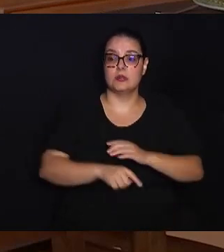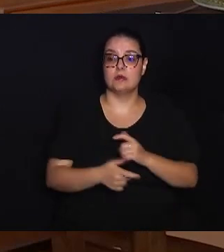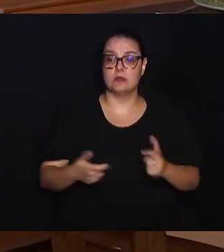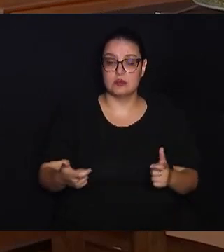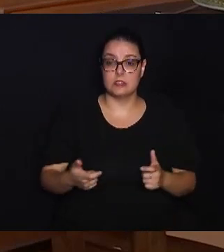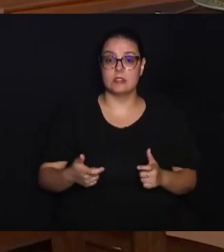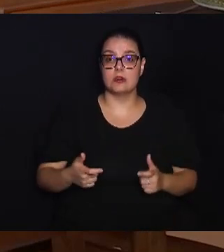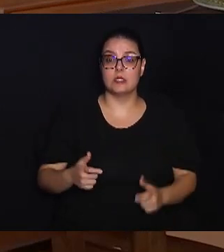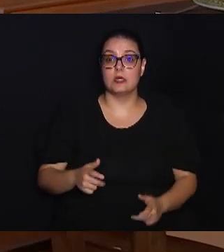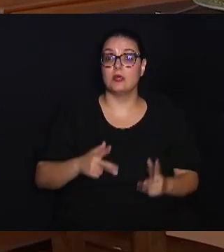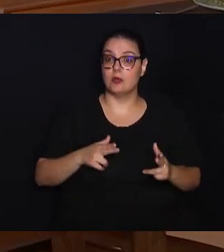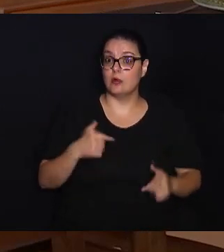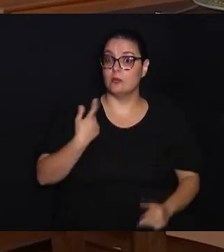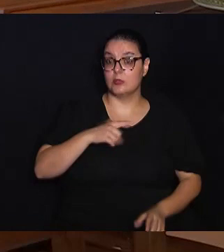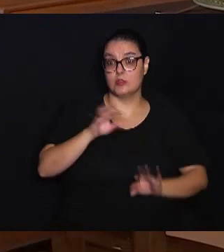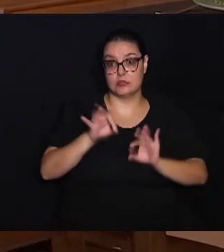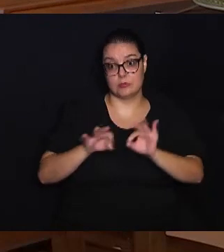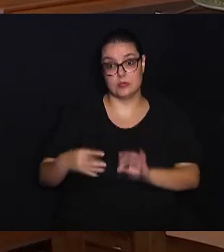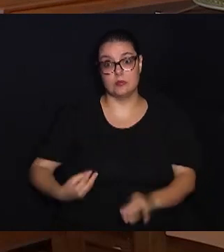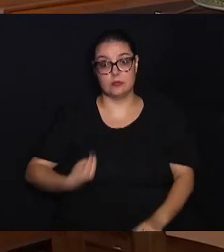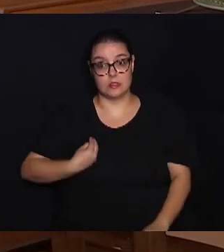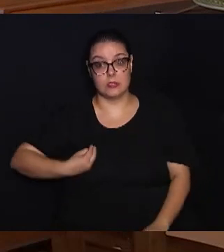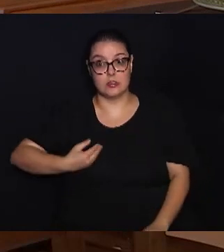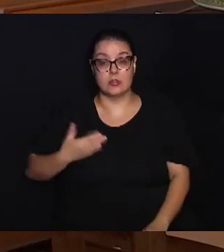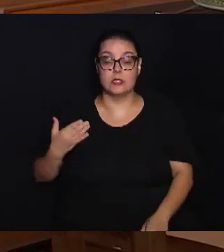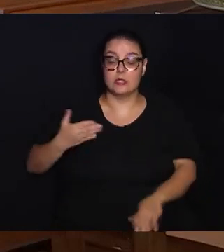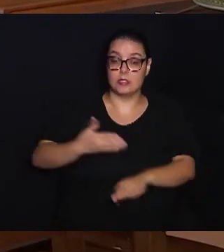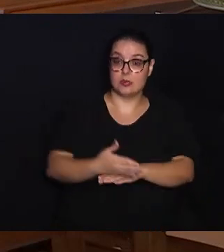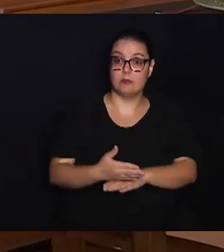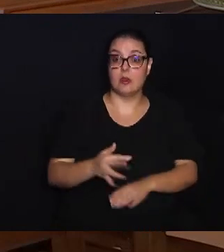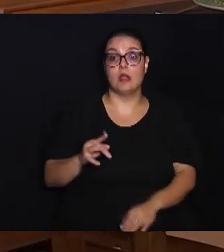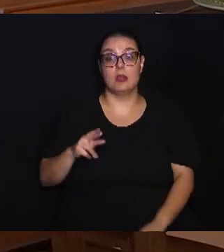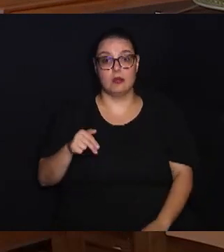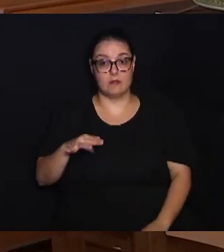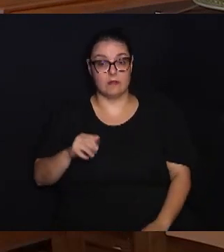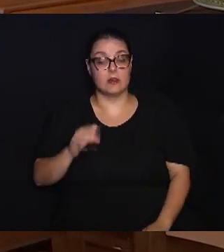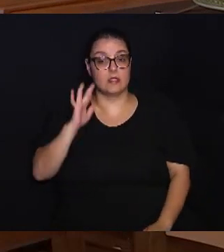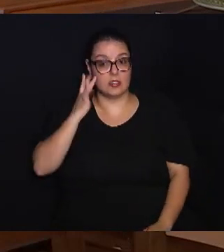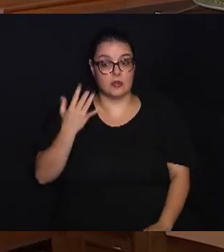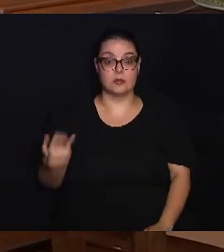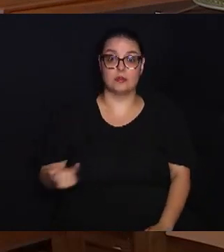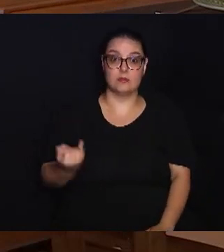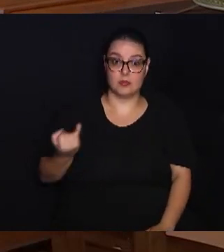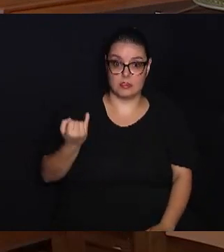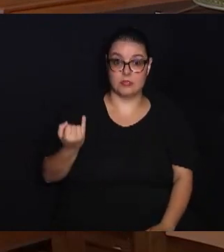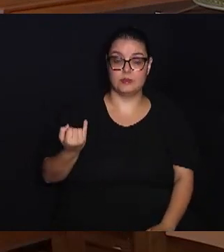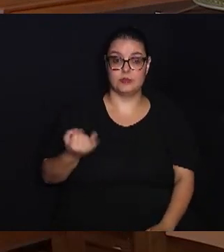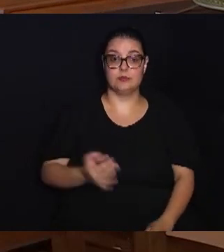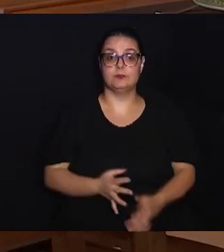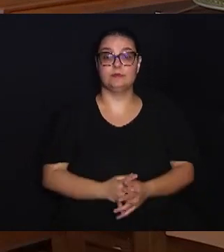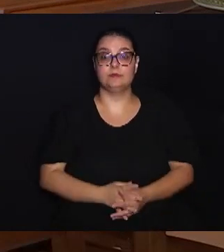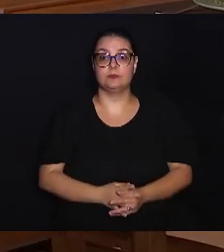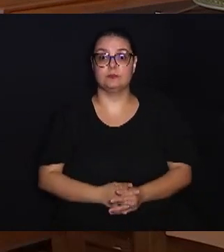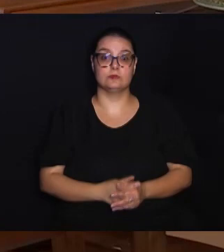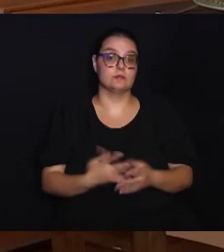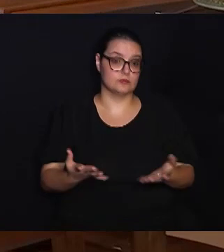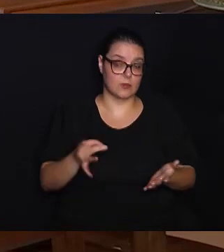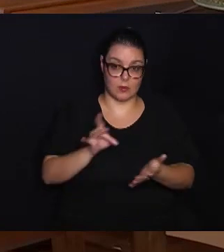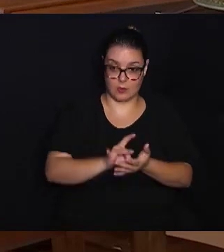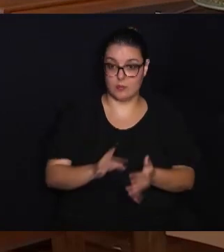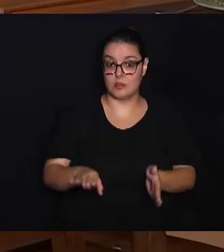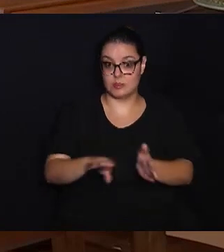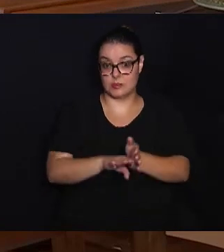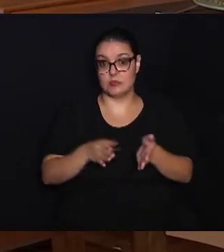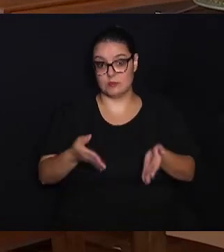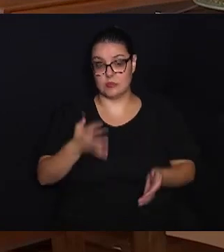avançar e assim como era o nosso projeto de vida e a gente entrar de cabeça a franquia também Achou muito interessante eh